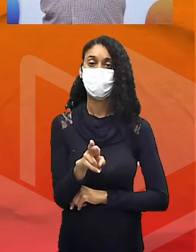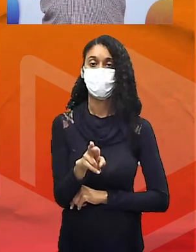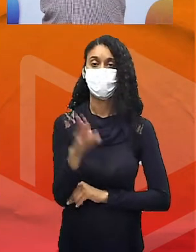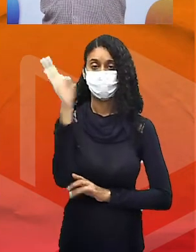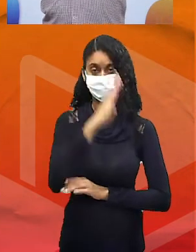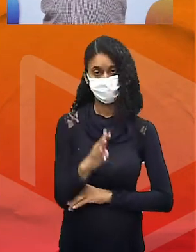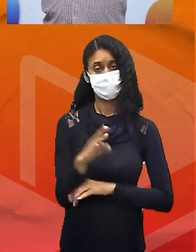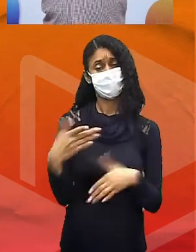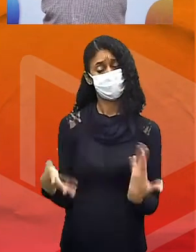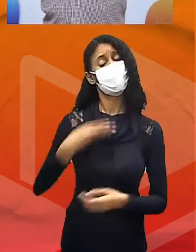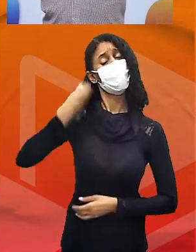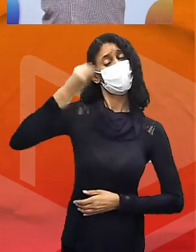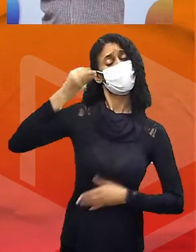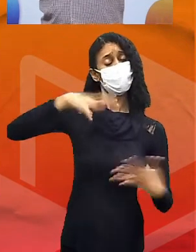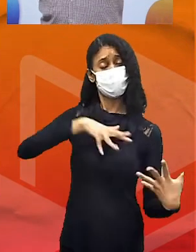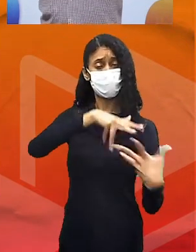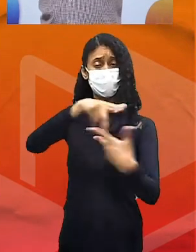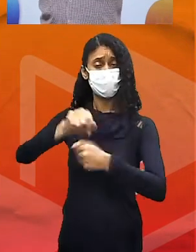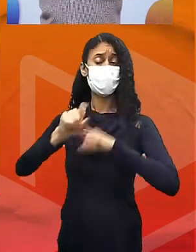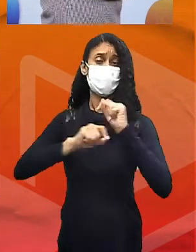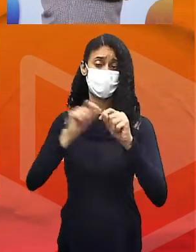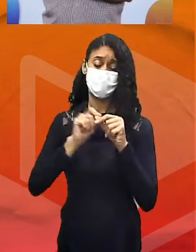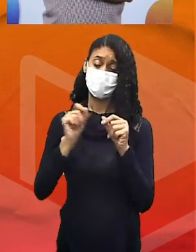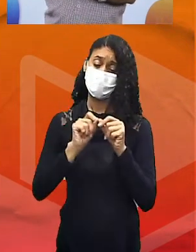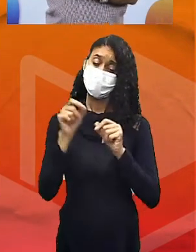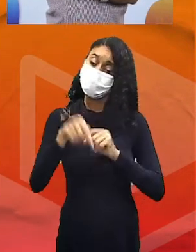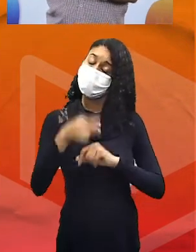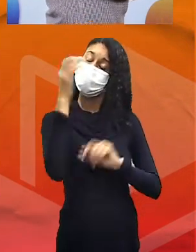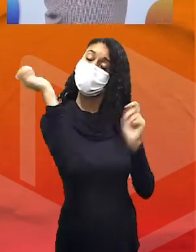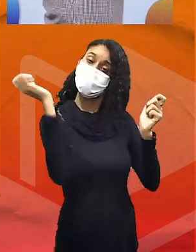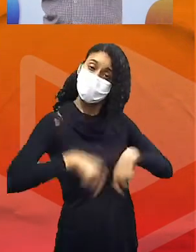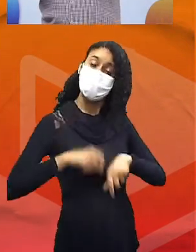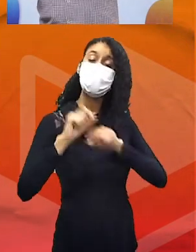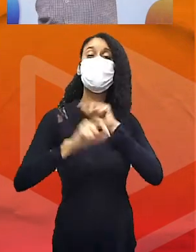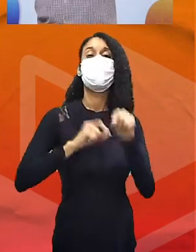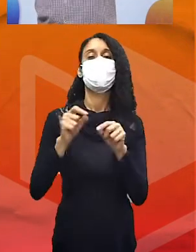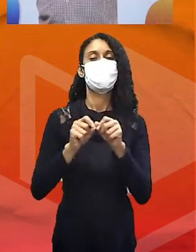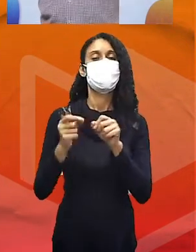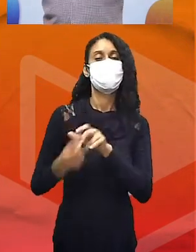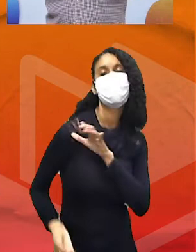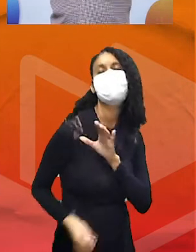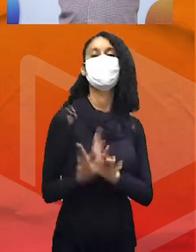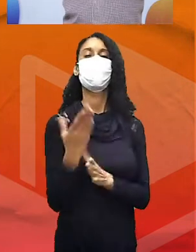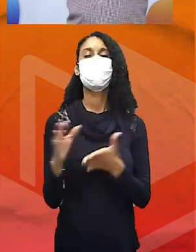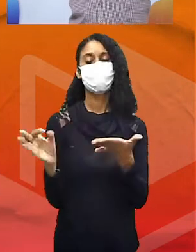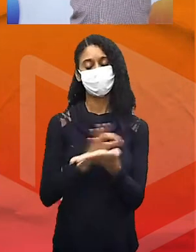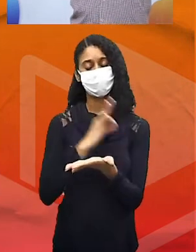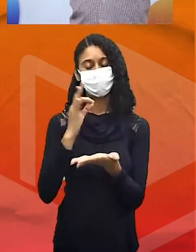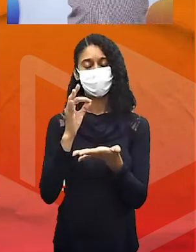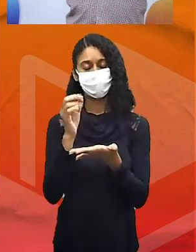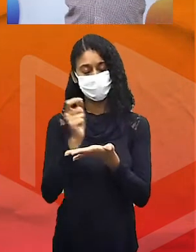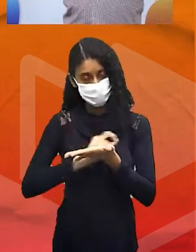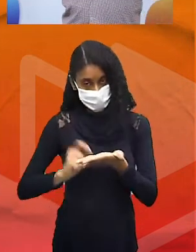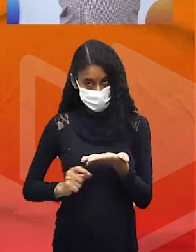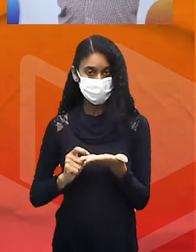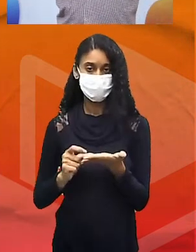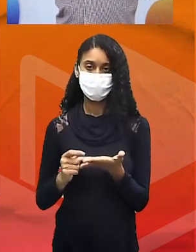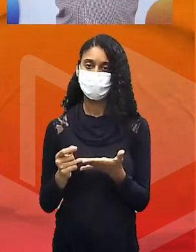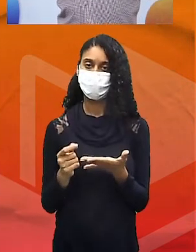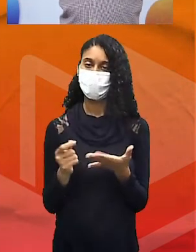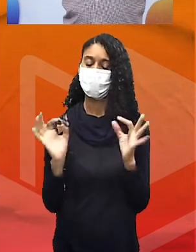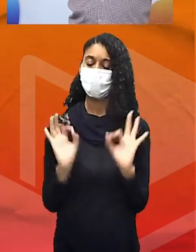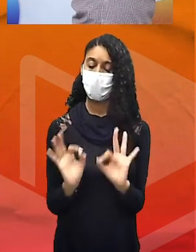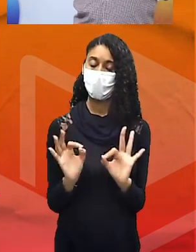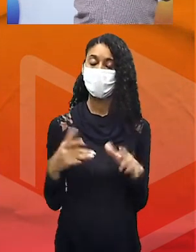Rosa não vai dar para ele, né, capacidade para uma obra magnífica. Tá? Então, por isso é um autor